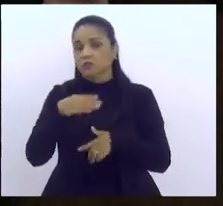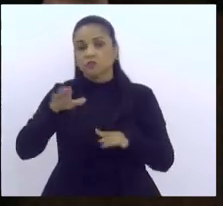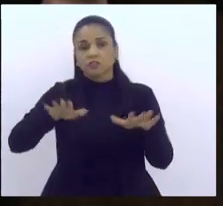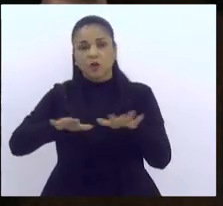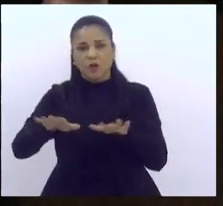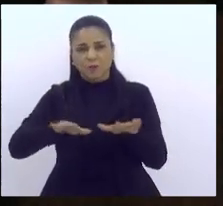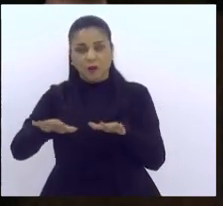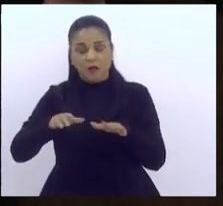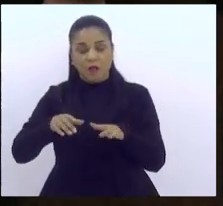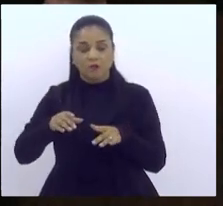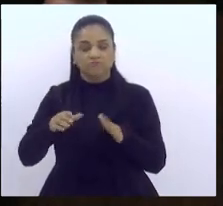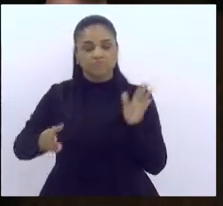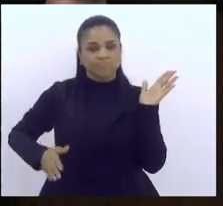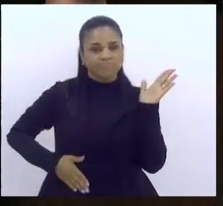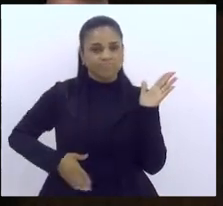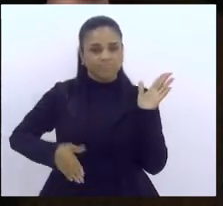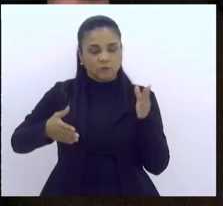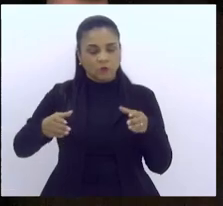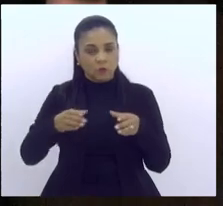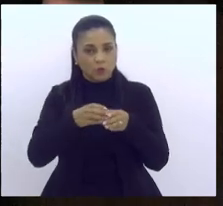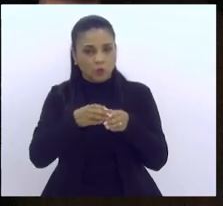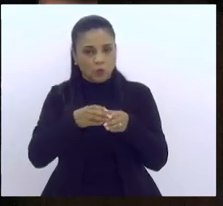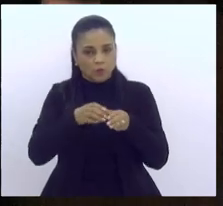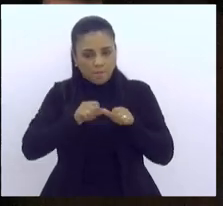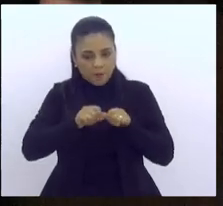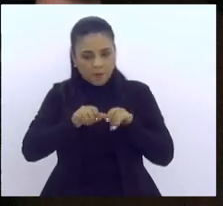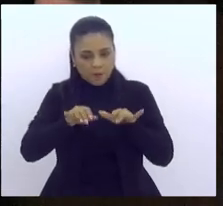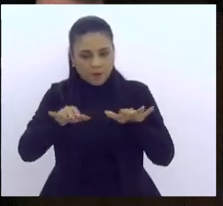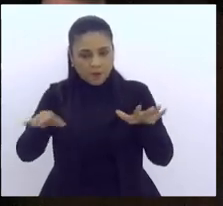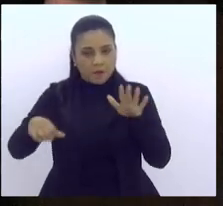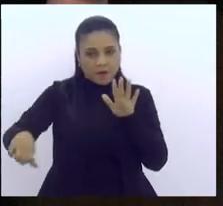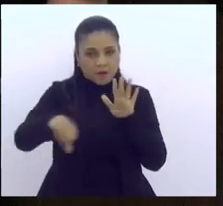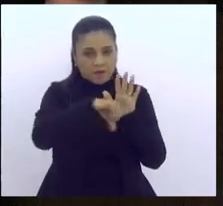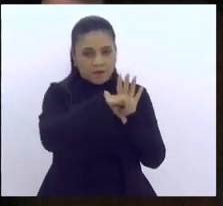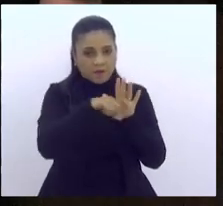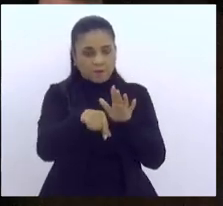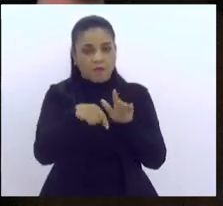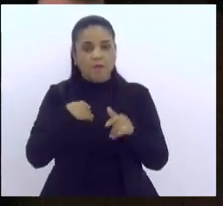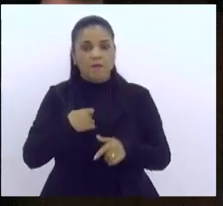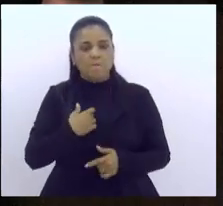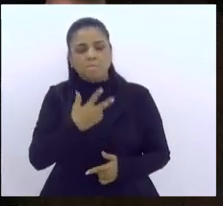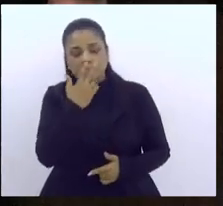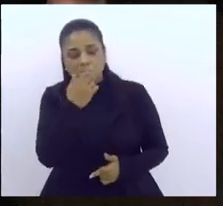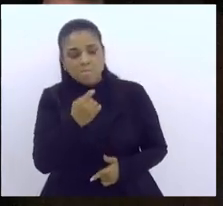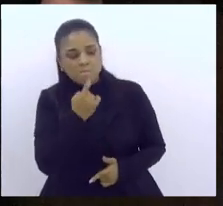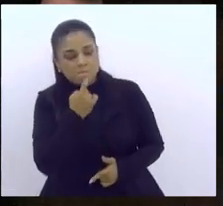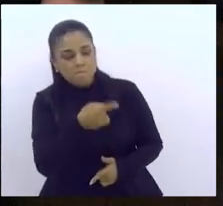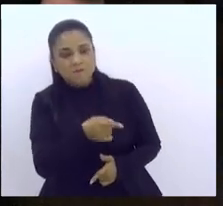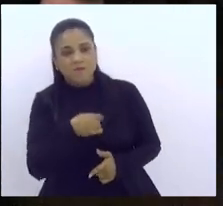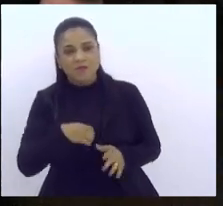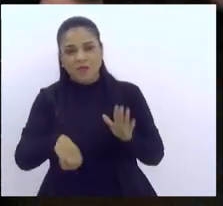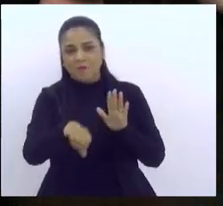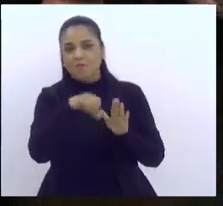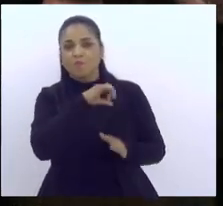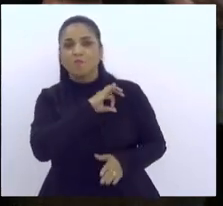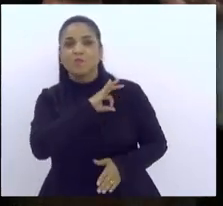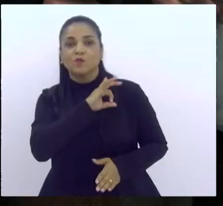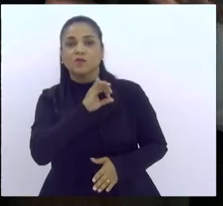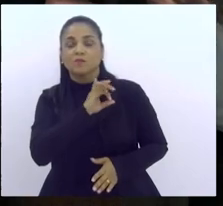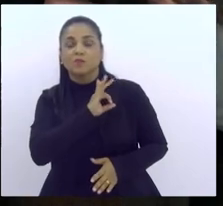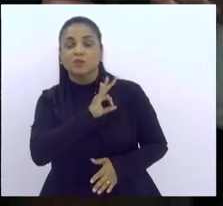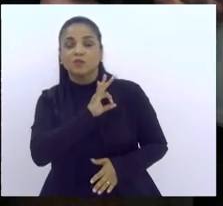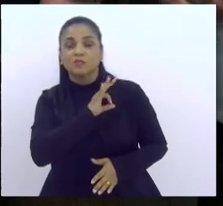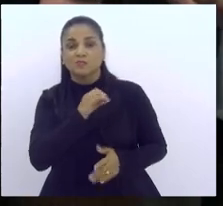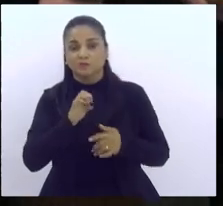estava sendo dominado por uma facção criminosa às barbas da Polícia Militar do Estado do Rio de Janeiro e ninguém fez nada. A